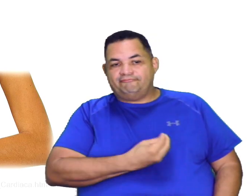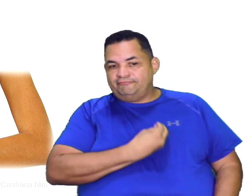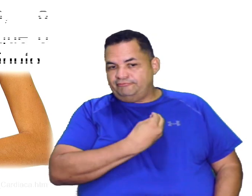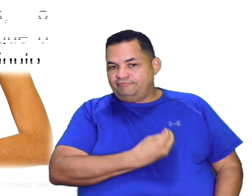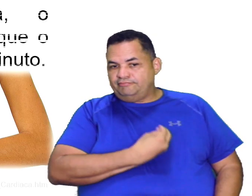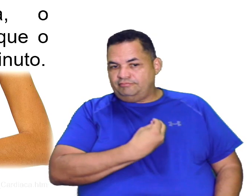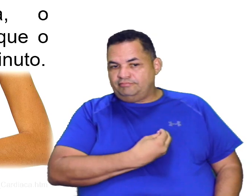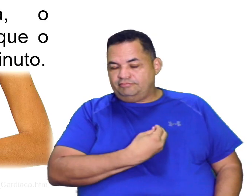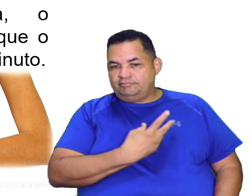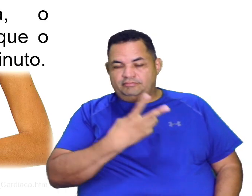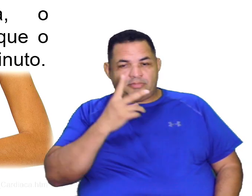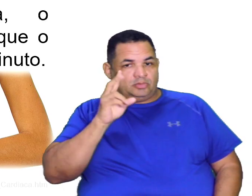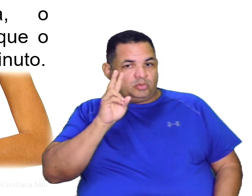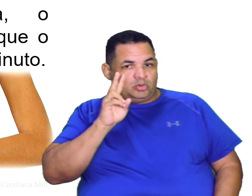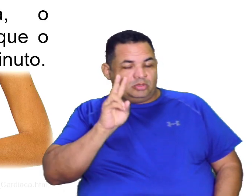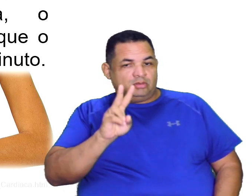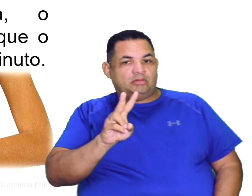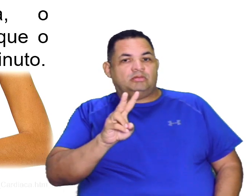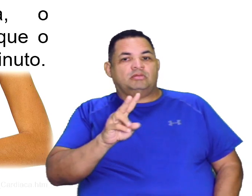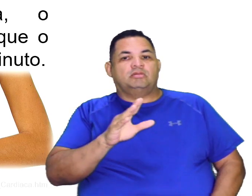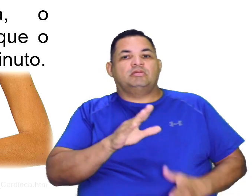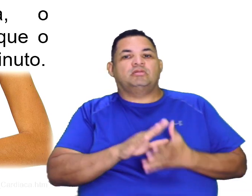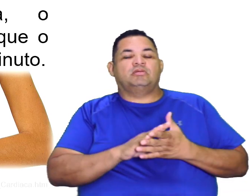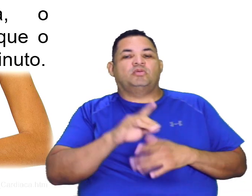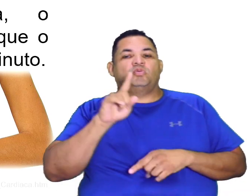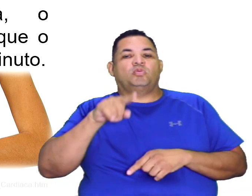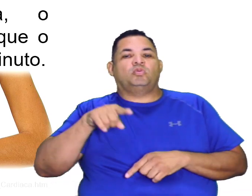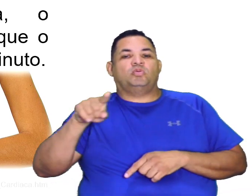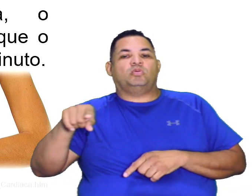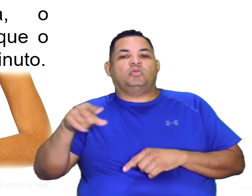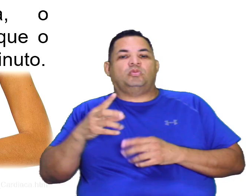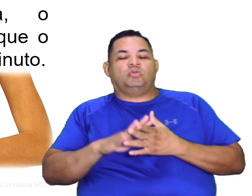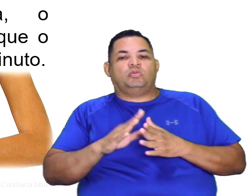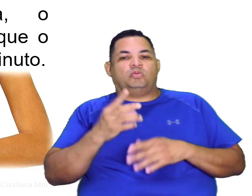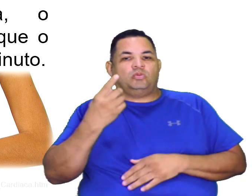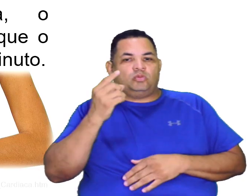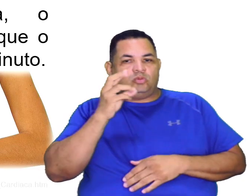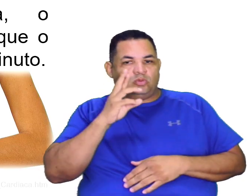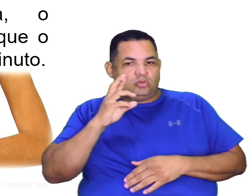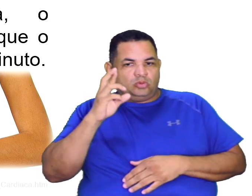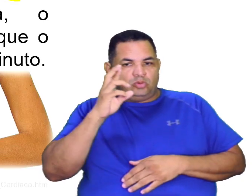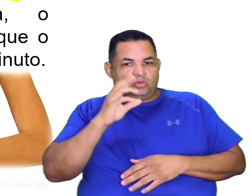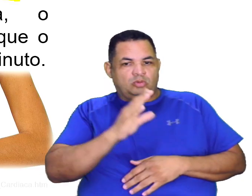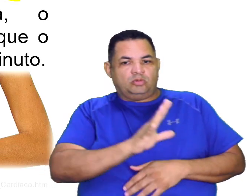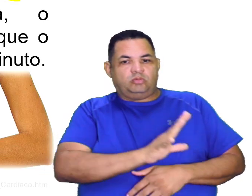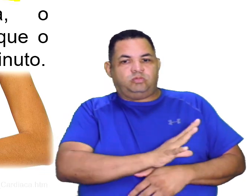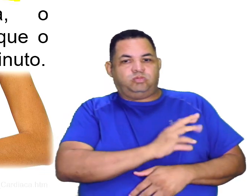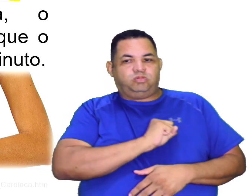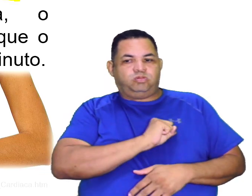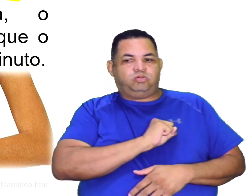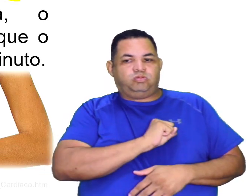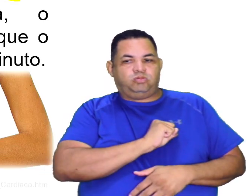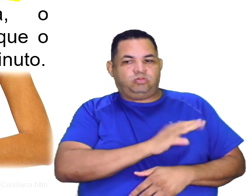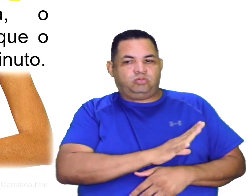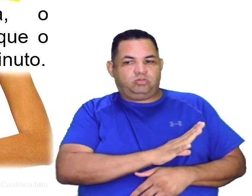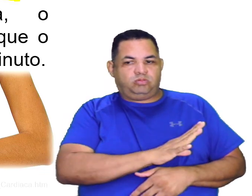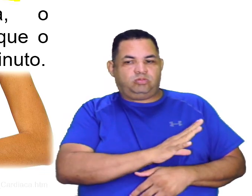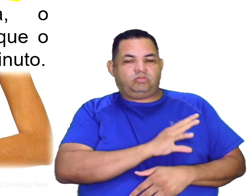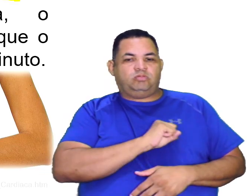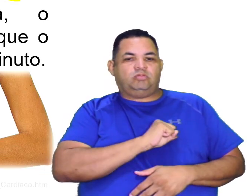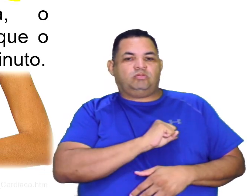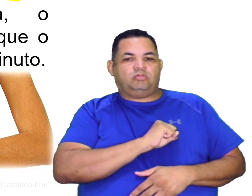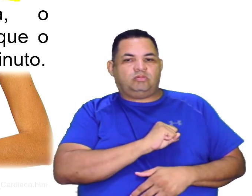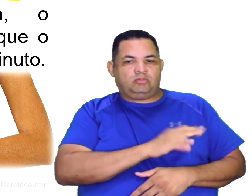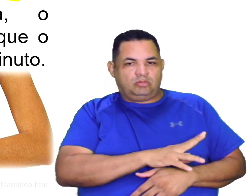A frequência cardíaca, ela vai aí ser observada através da contração e do relaxamento aí desse